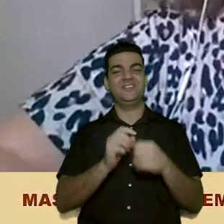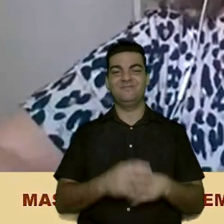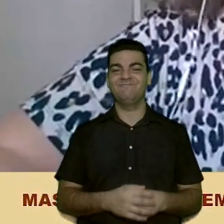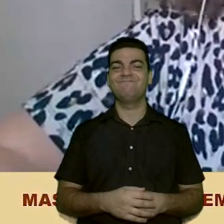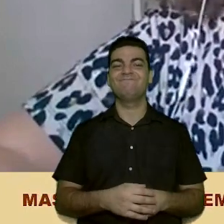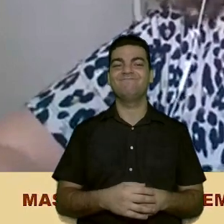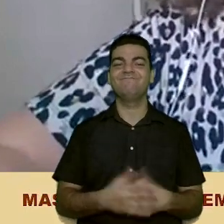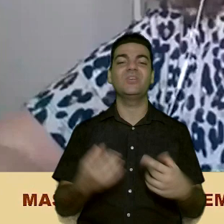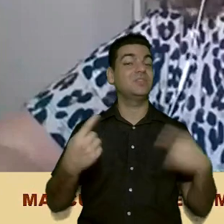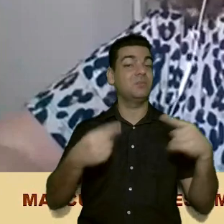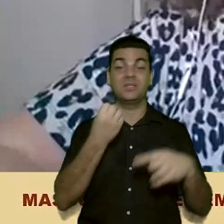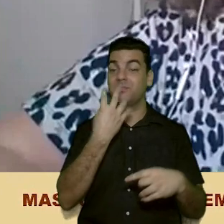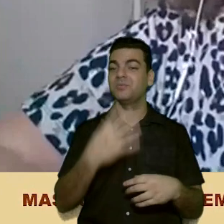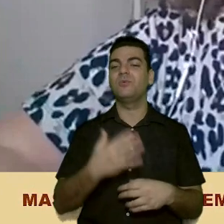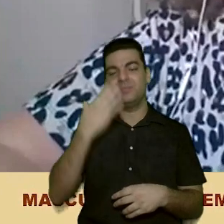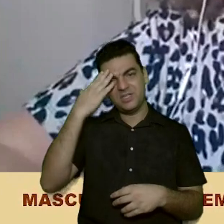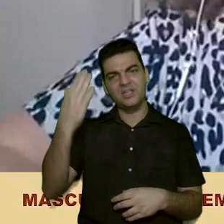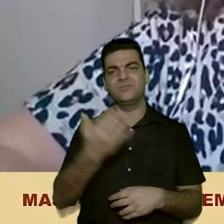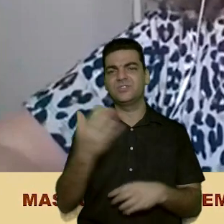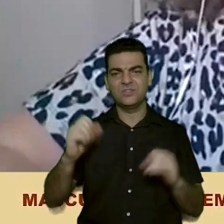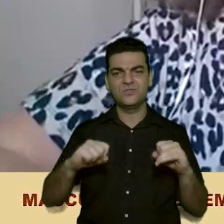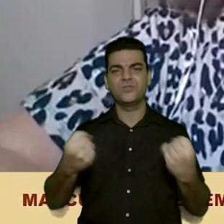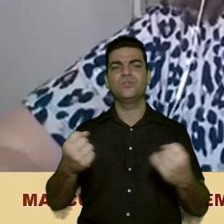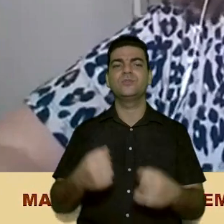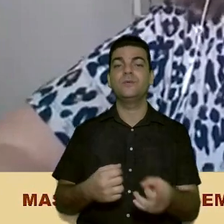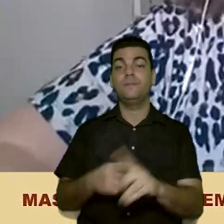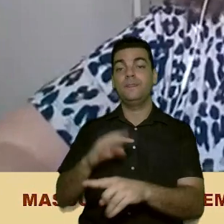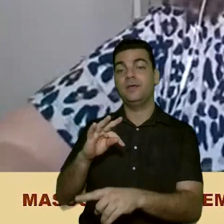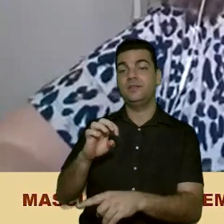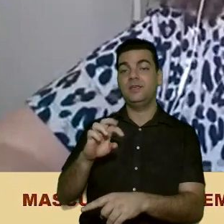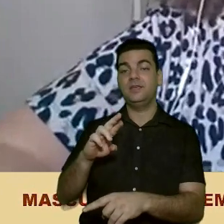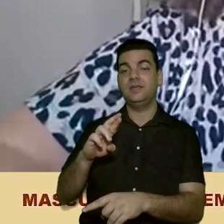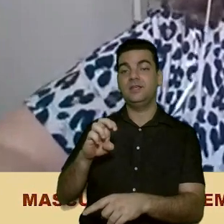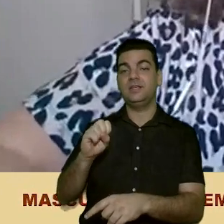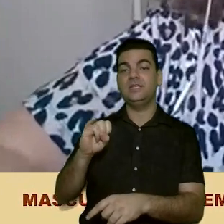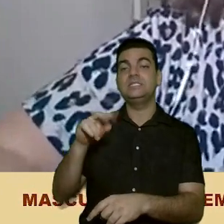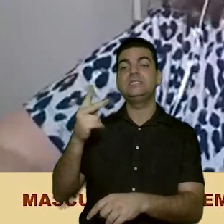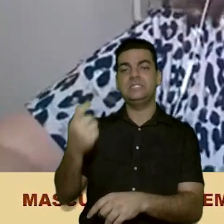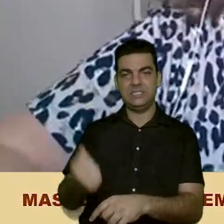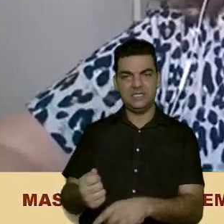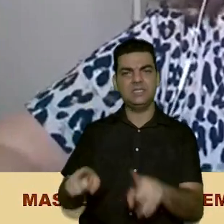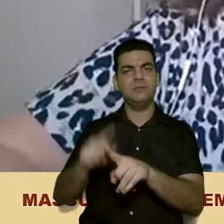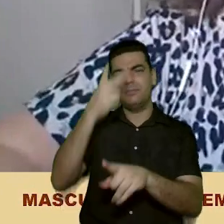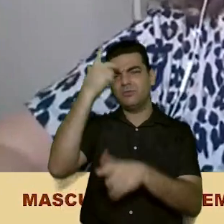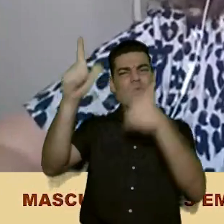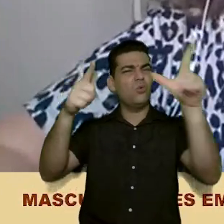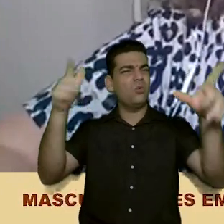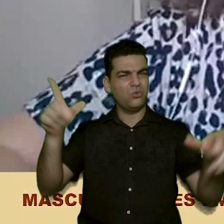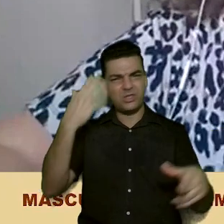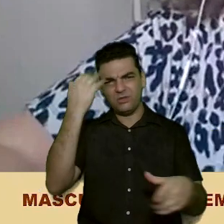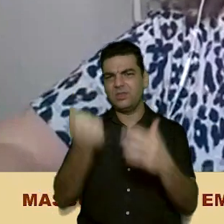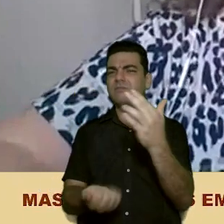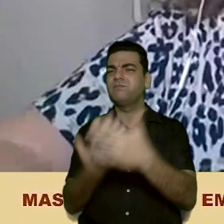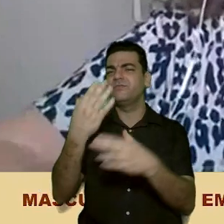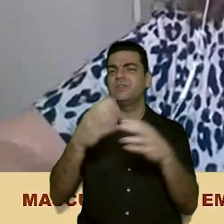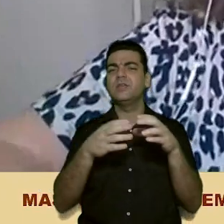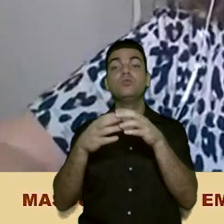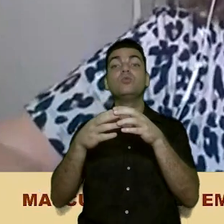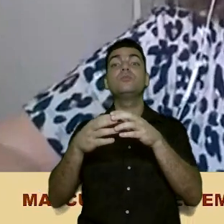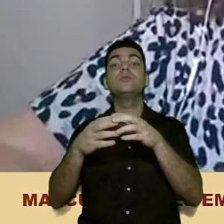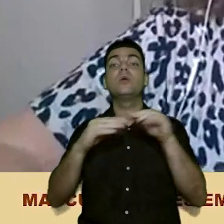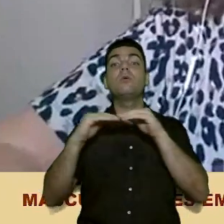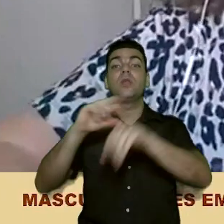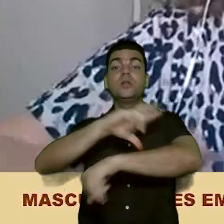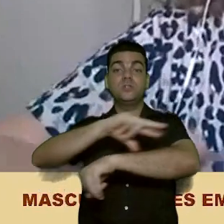acontecem em instituições por causa das pessoas que estão nas instituições. Então, esse debate não estaria acontecendo se não fosse você, a doutora